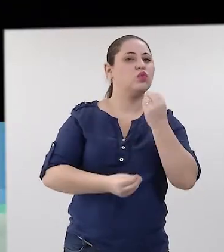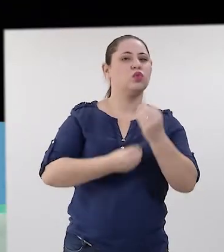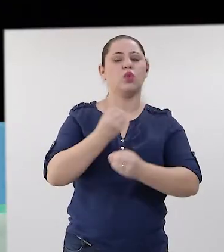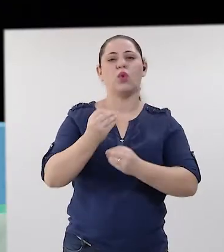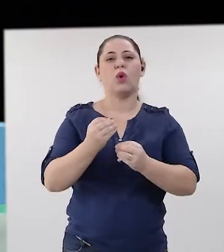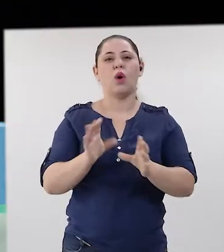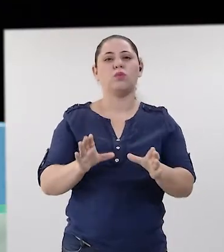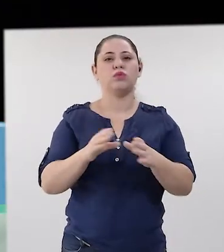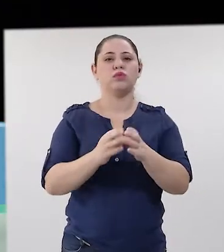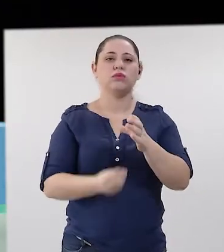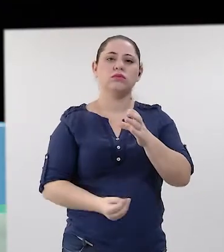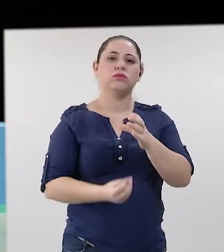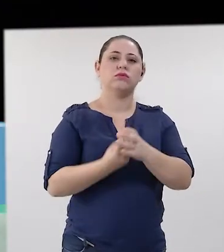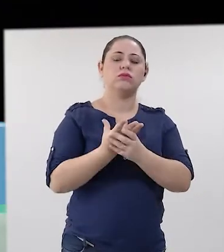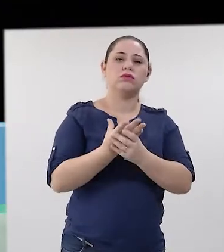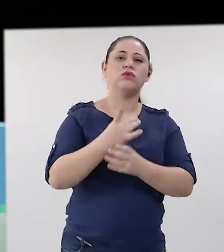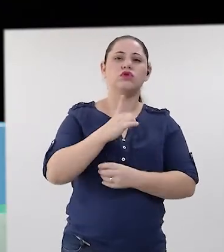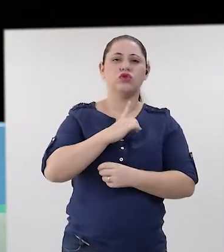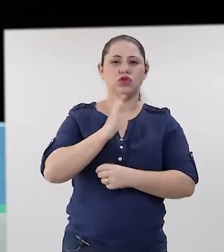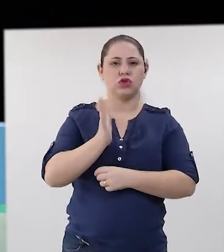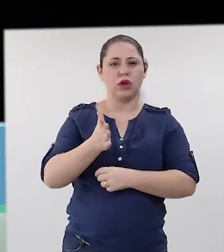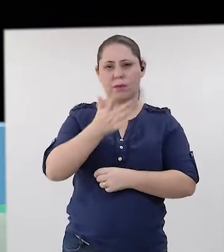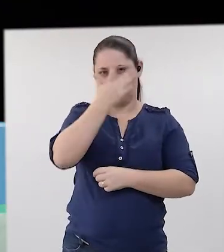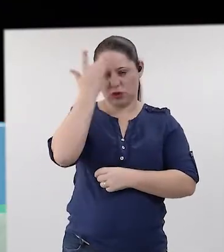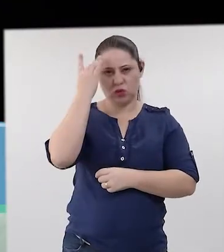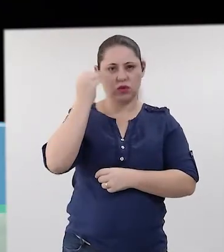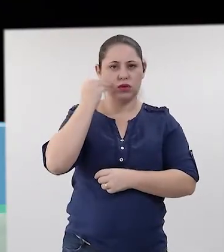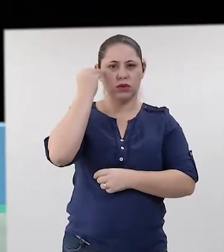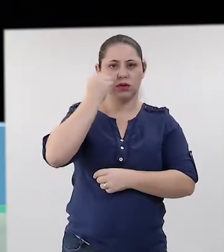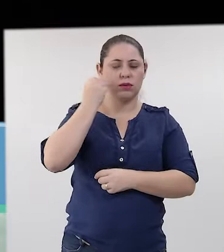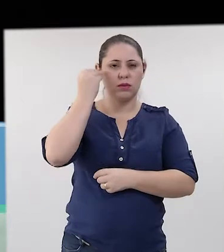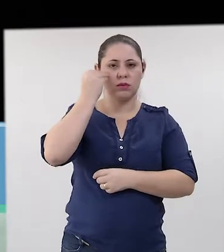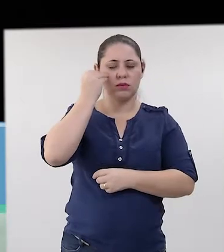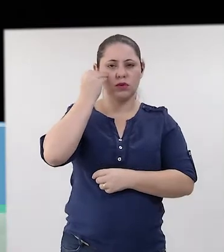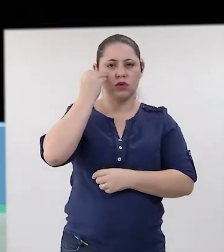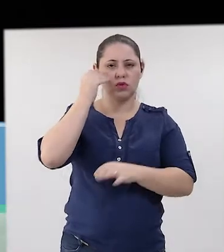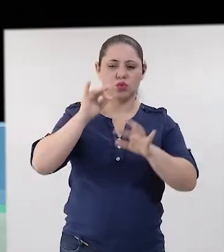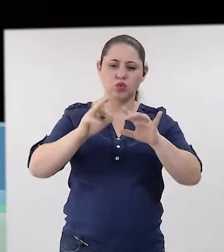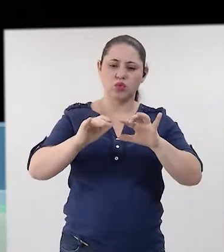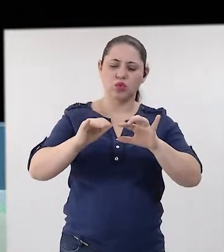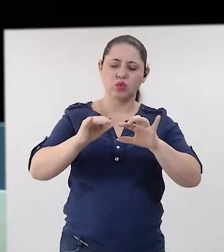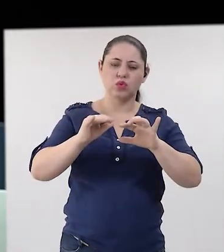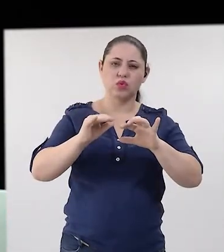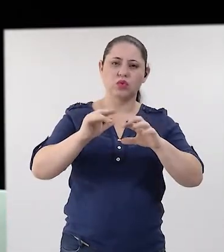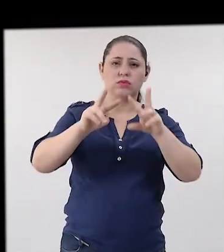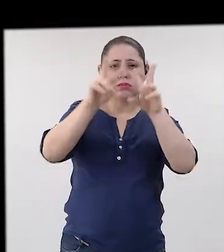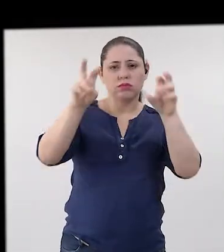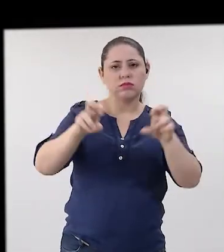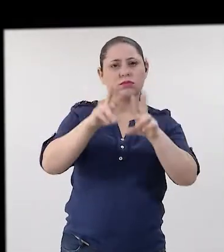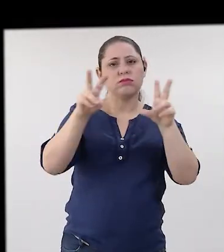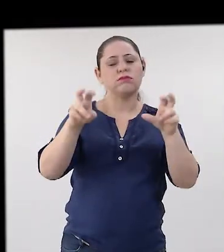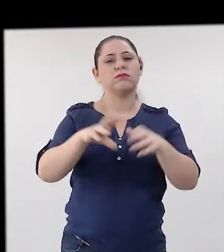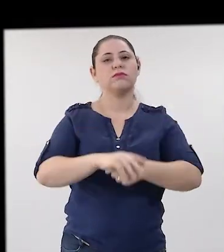Carlos, como é que vocês formaram a equipe? Já tinha gente que já tinha experiência na hora de programar?